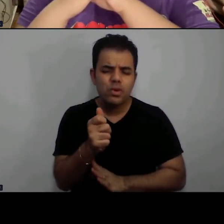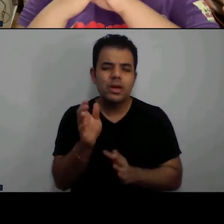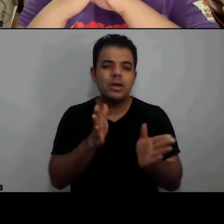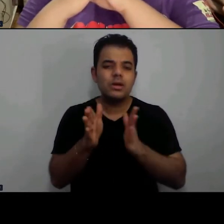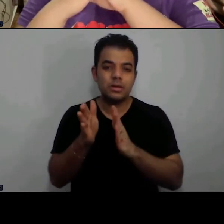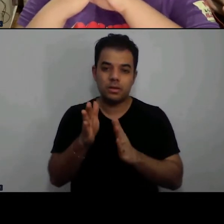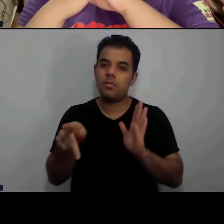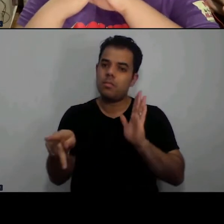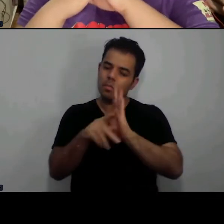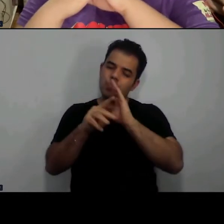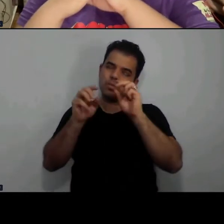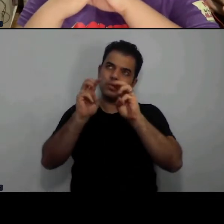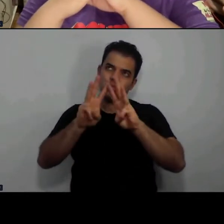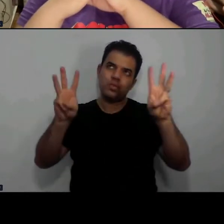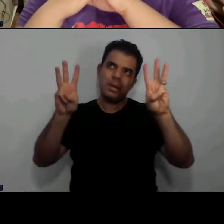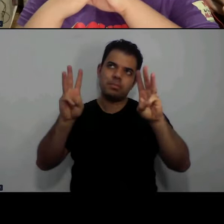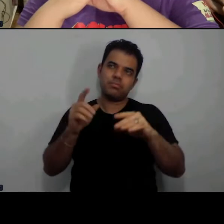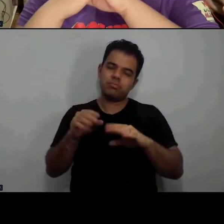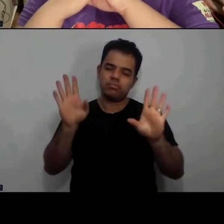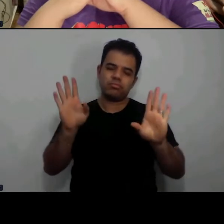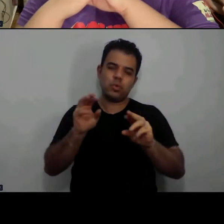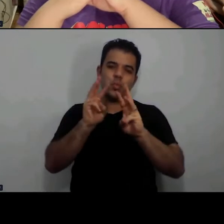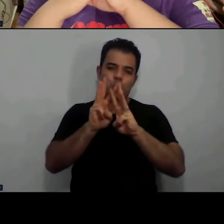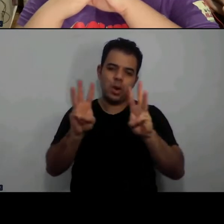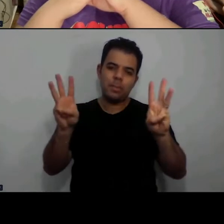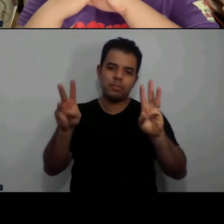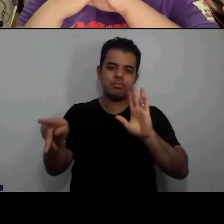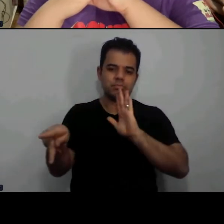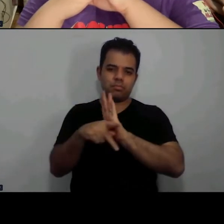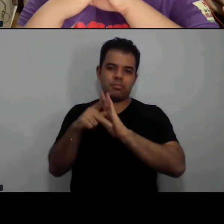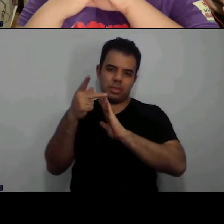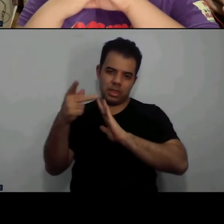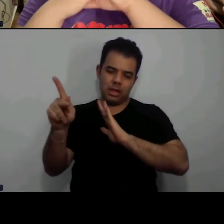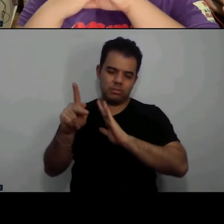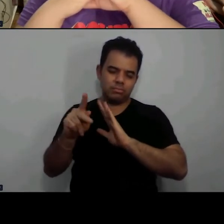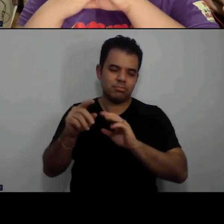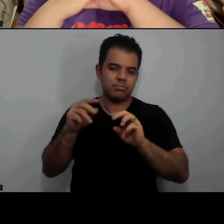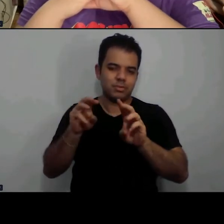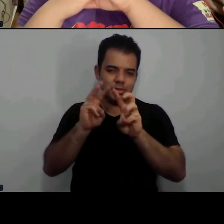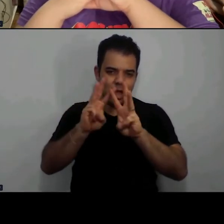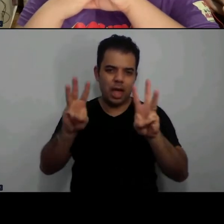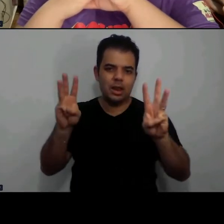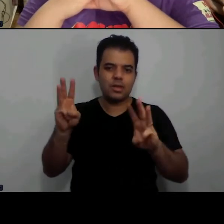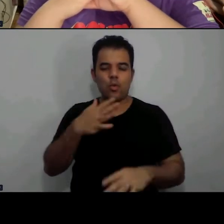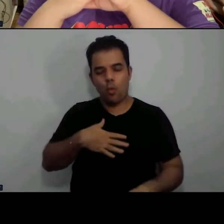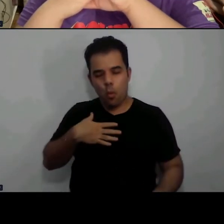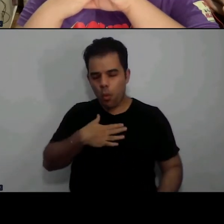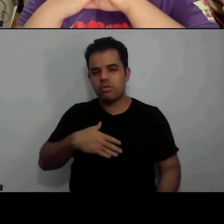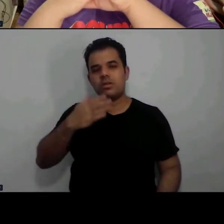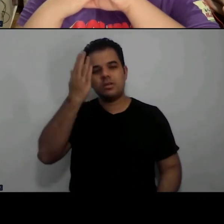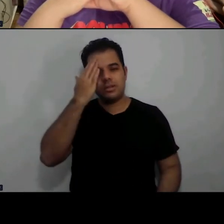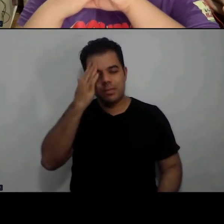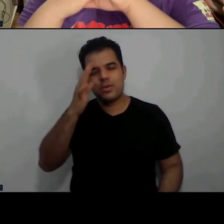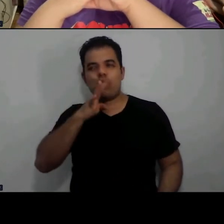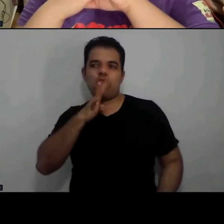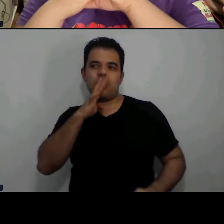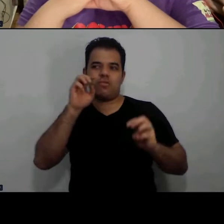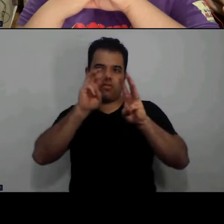pensando na web, né? Eu vou sempre citar a web aqui, porque é a minha área ali, que é o parquinho que eu, digamos assim, eu conheço.